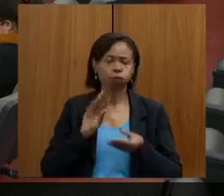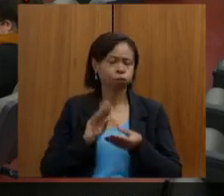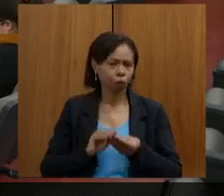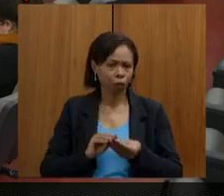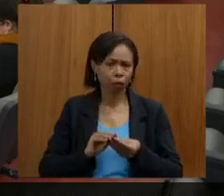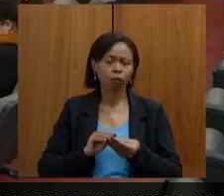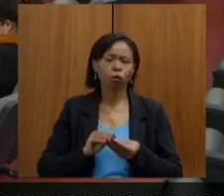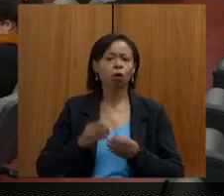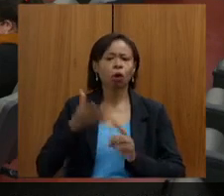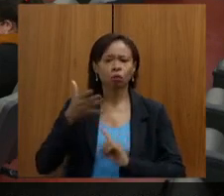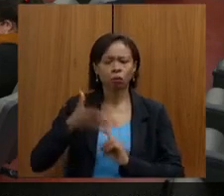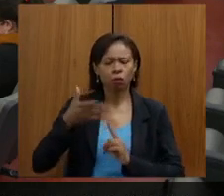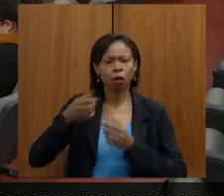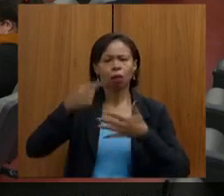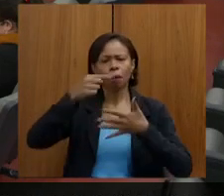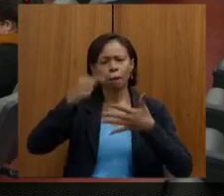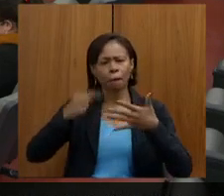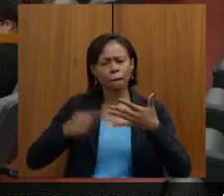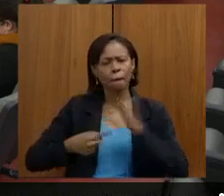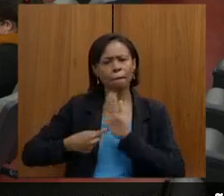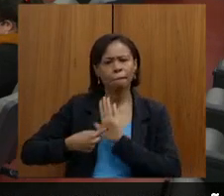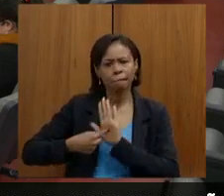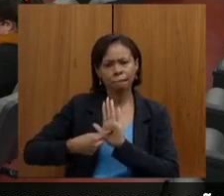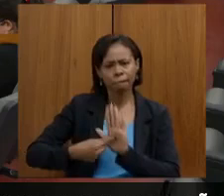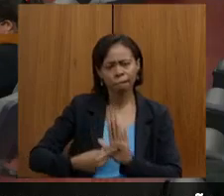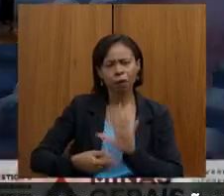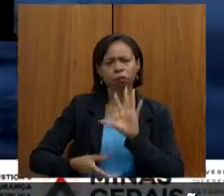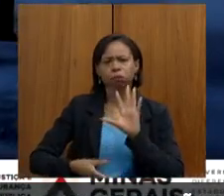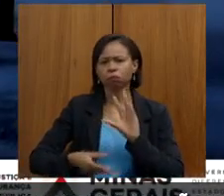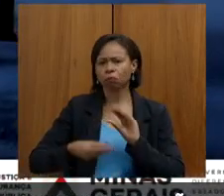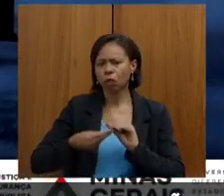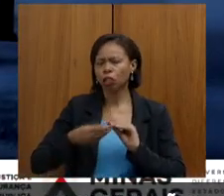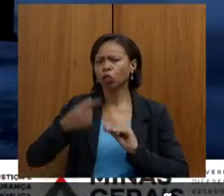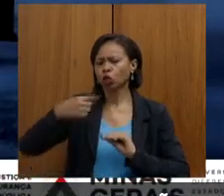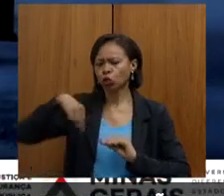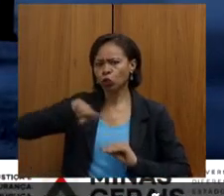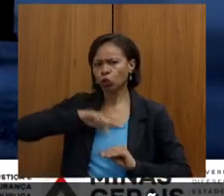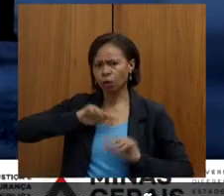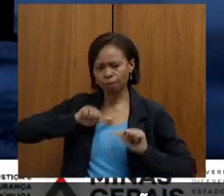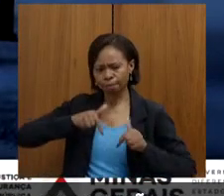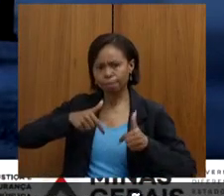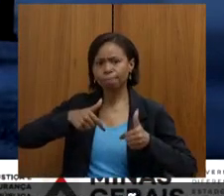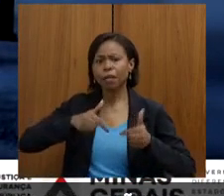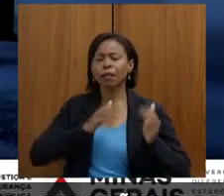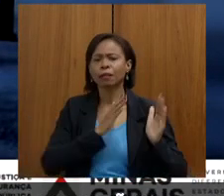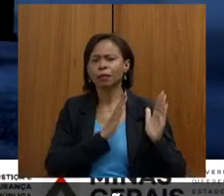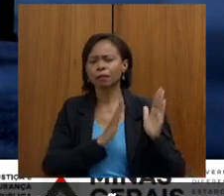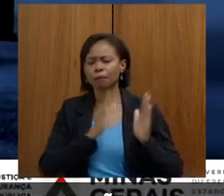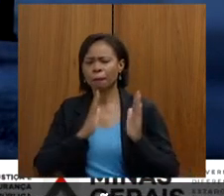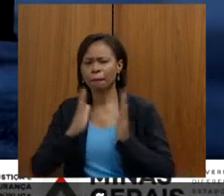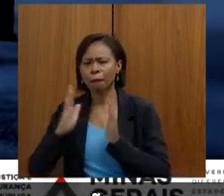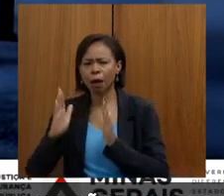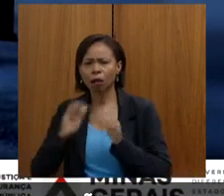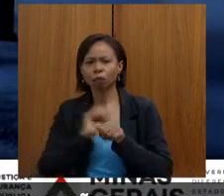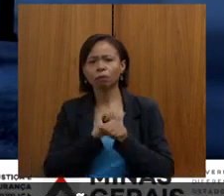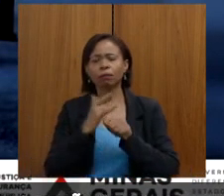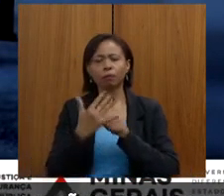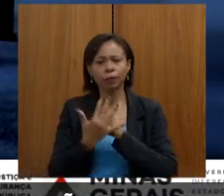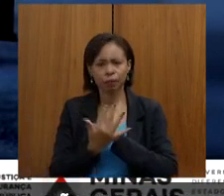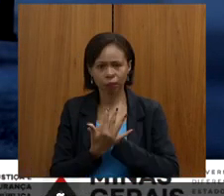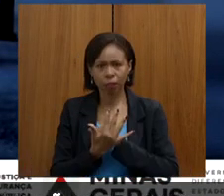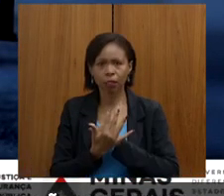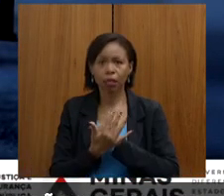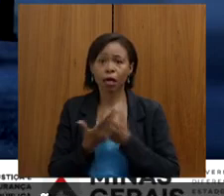mostrando todas as nossas ações e todo o nosso empenho durante todo esse período de pandemia